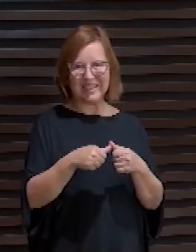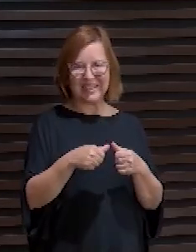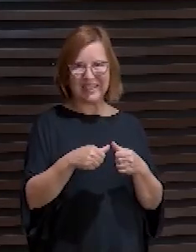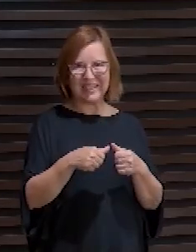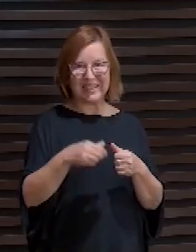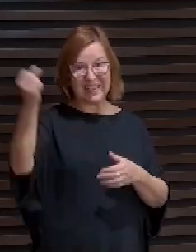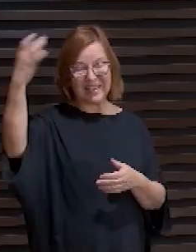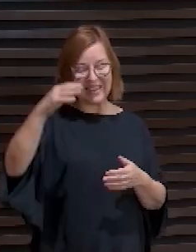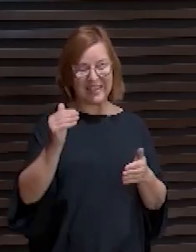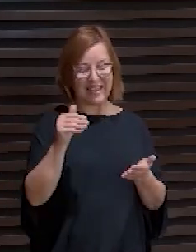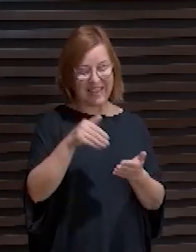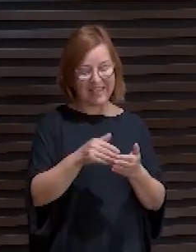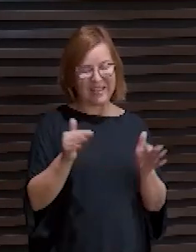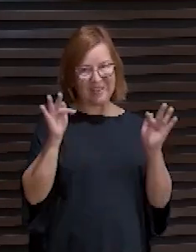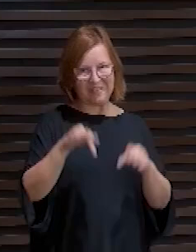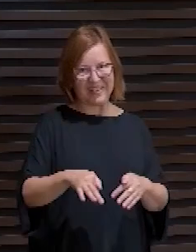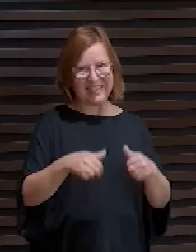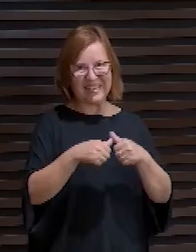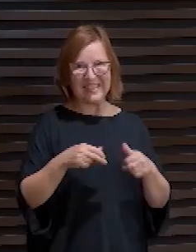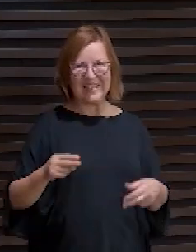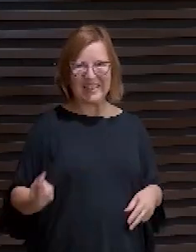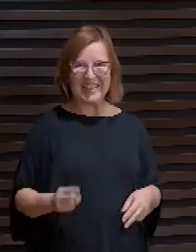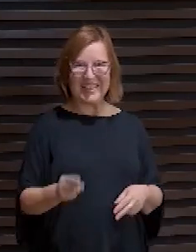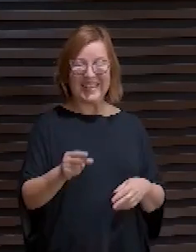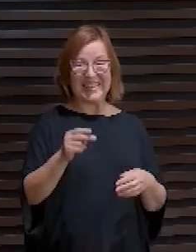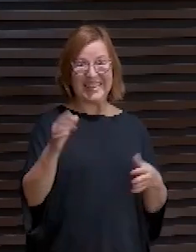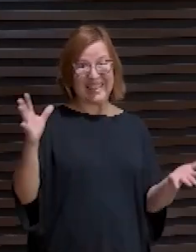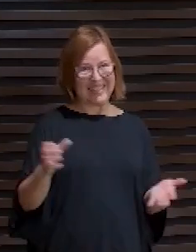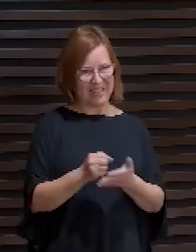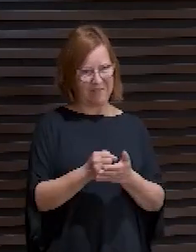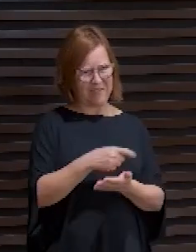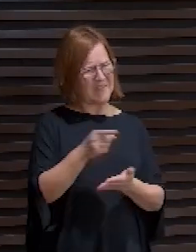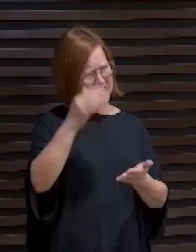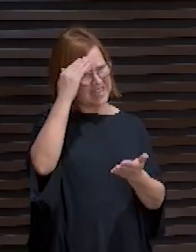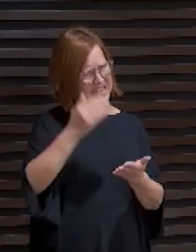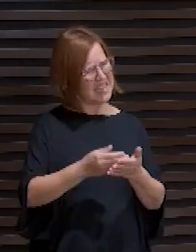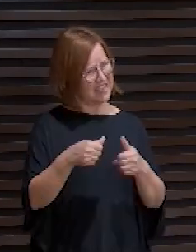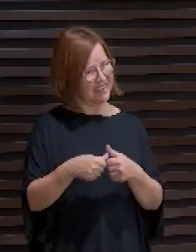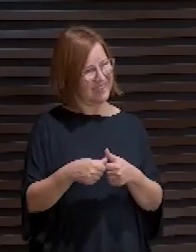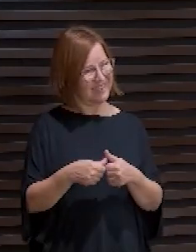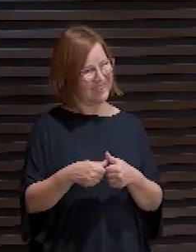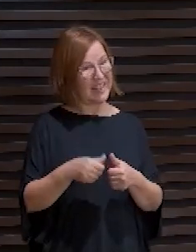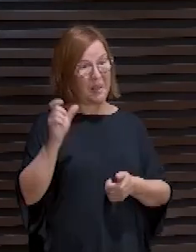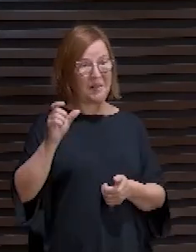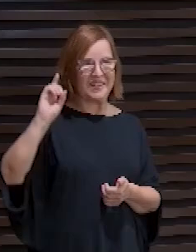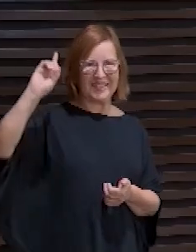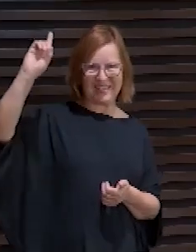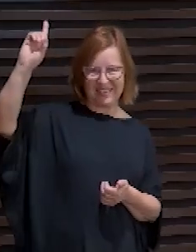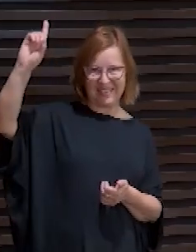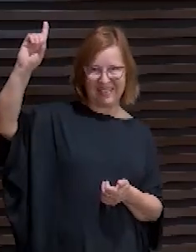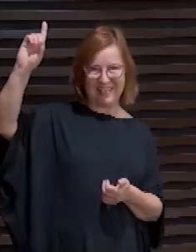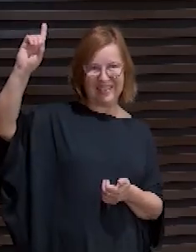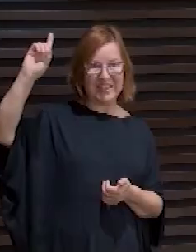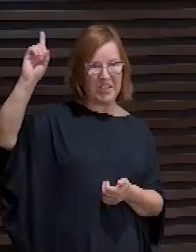até ao fim e estarão eternamente salvos. Você crê nisso? Que a palavra de Deus, o Deus